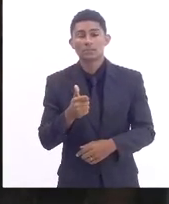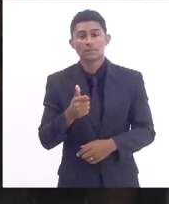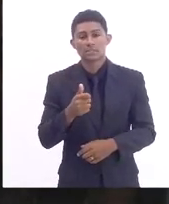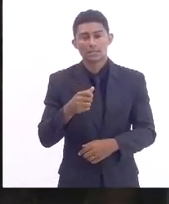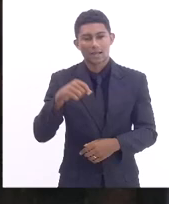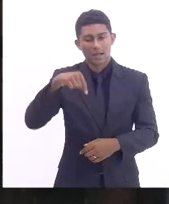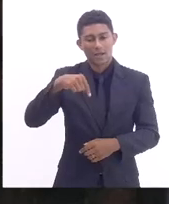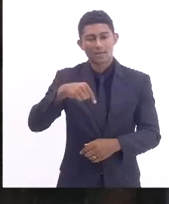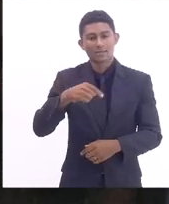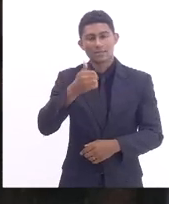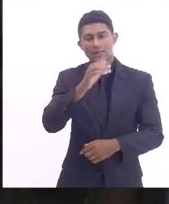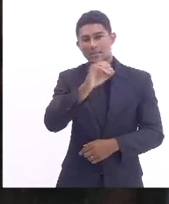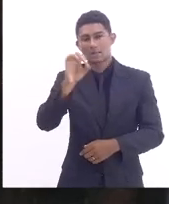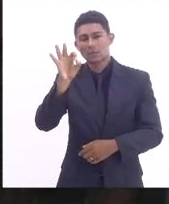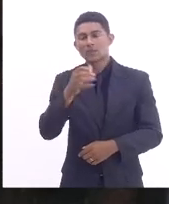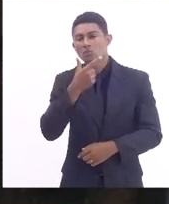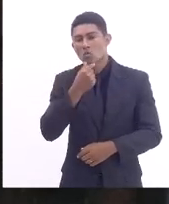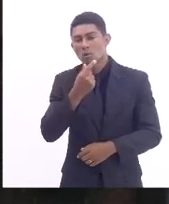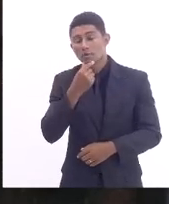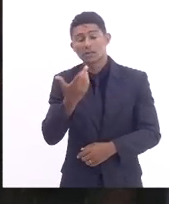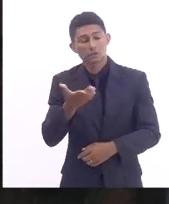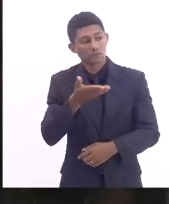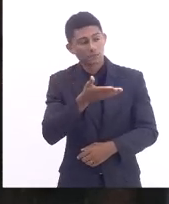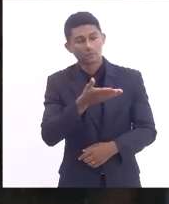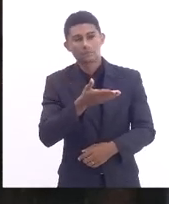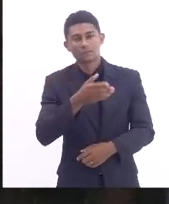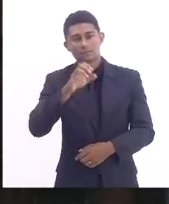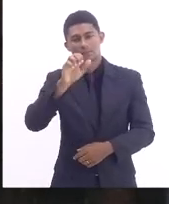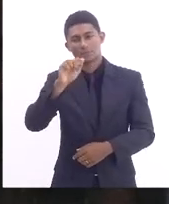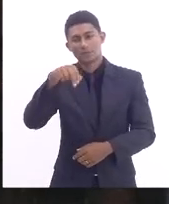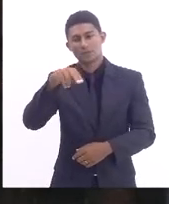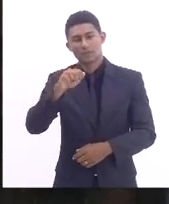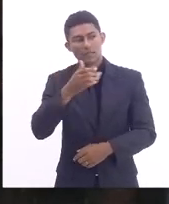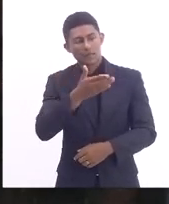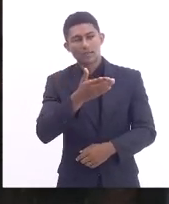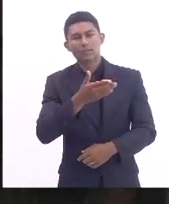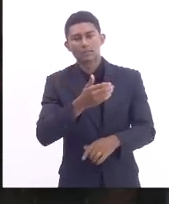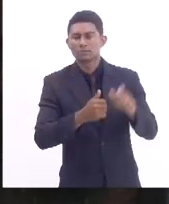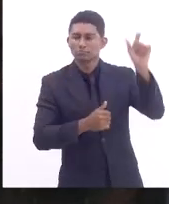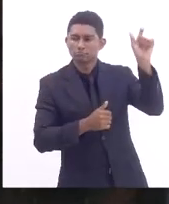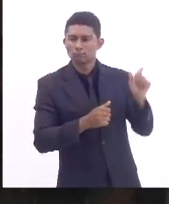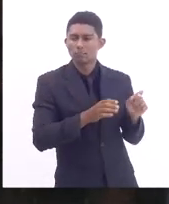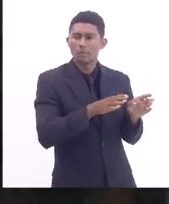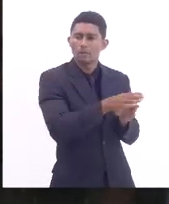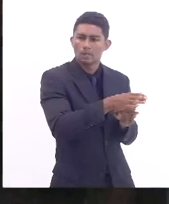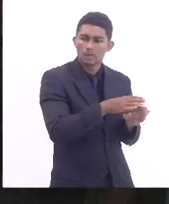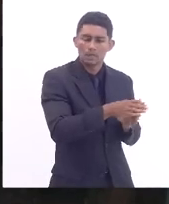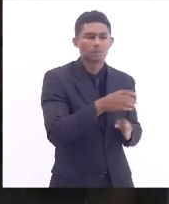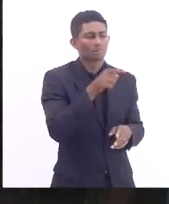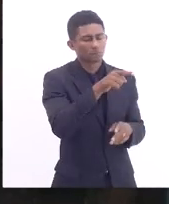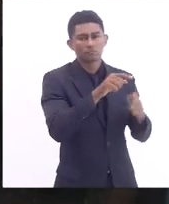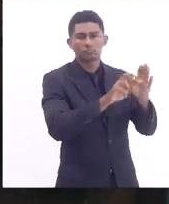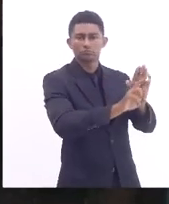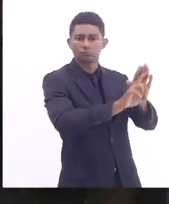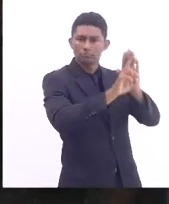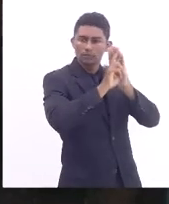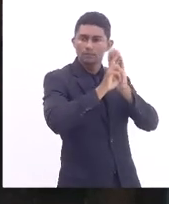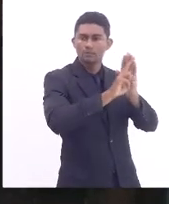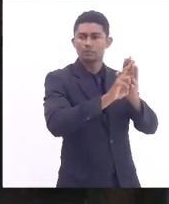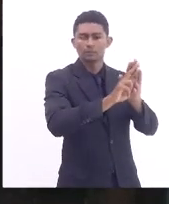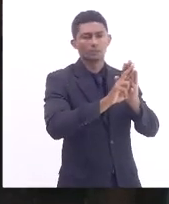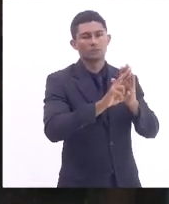Então eu queria saudar minha Coopera na Zilda Eleita com justiça Conselheiro que aqui na mesa tá representando